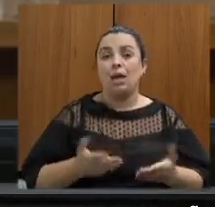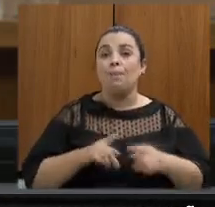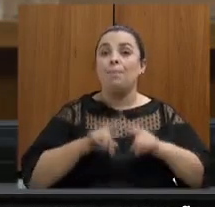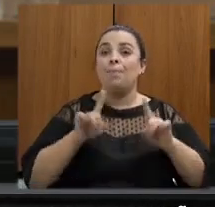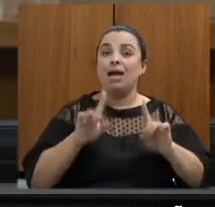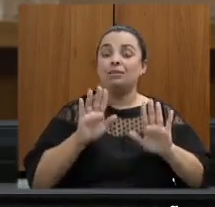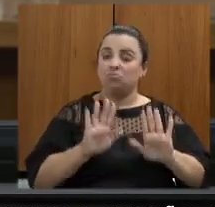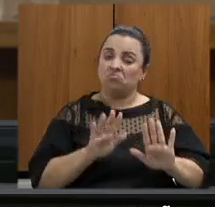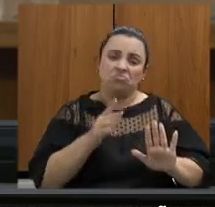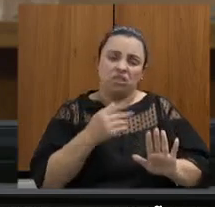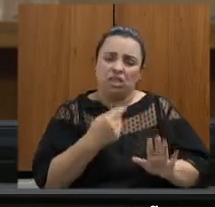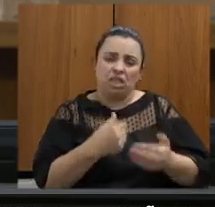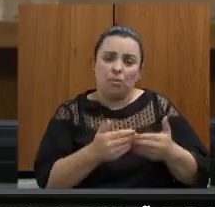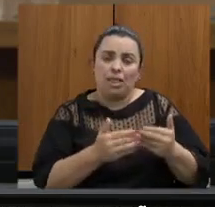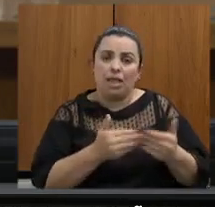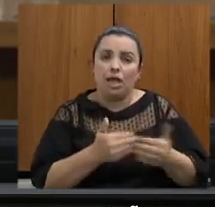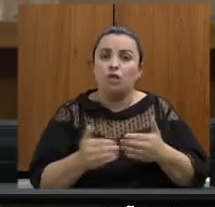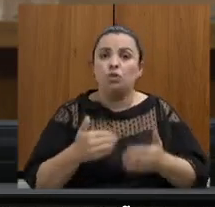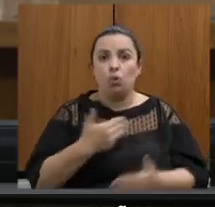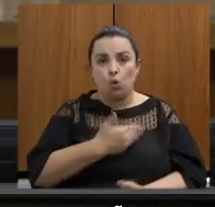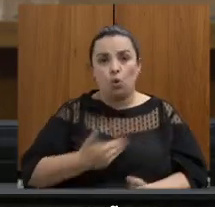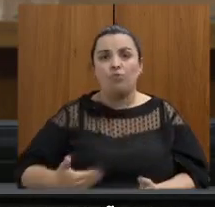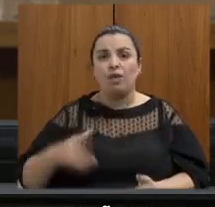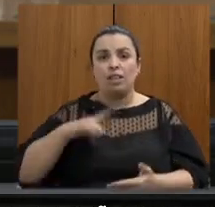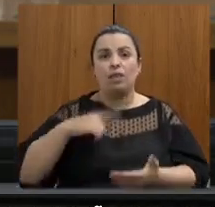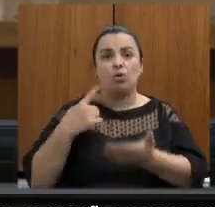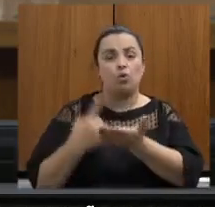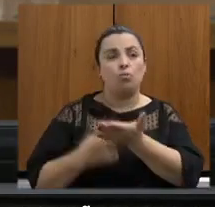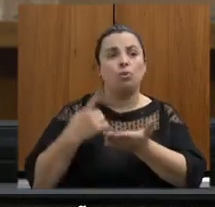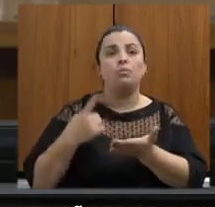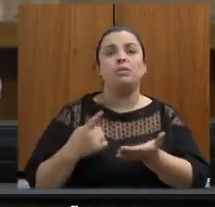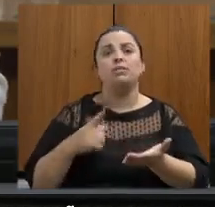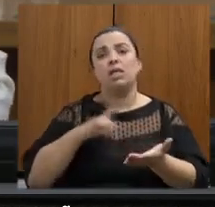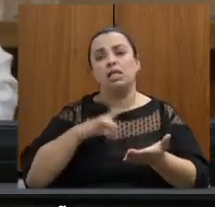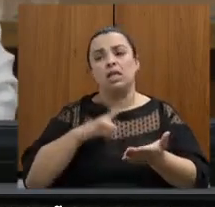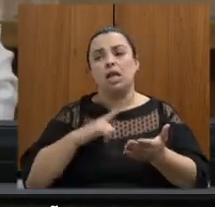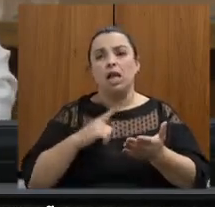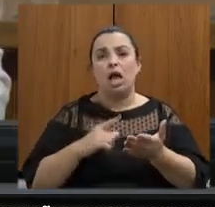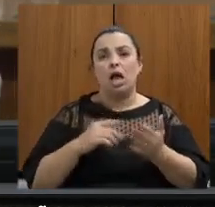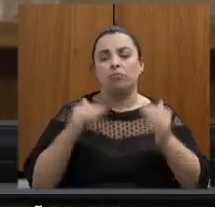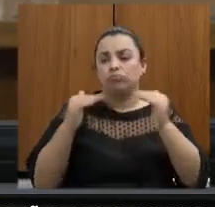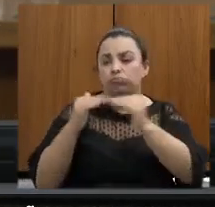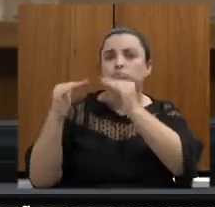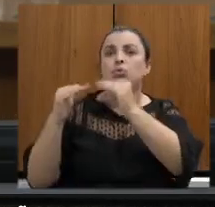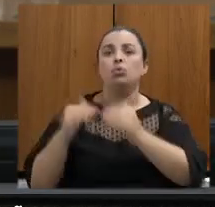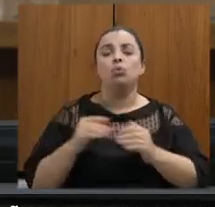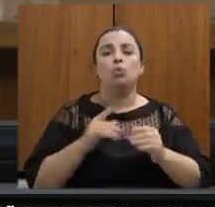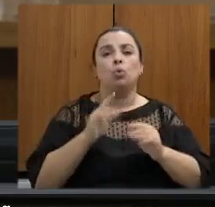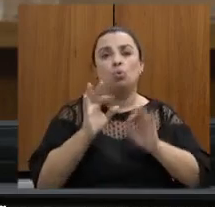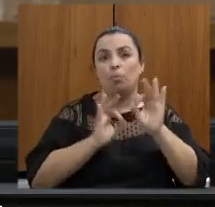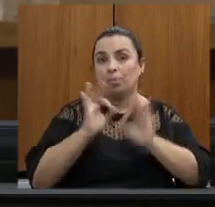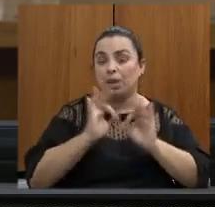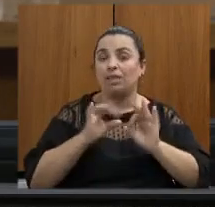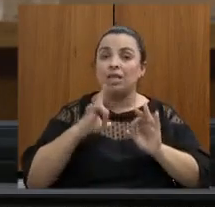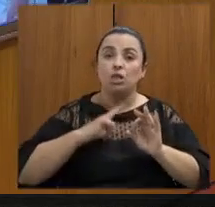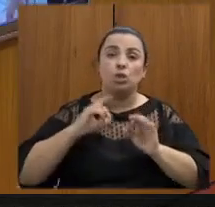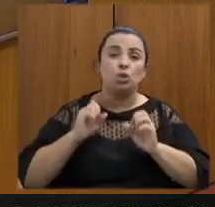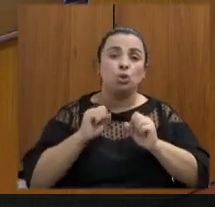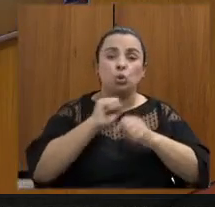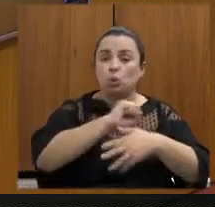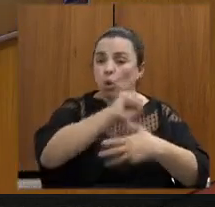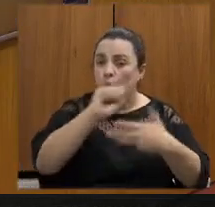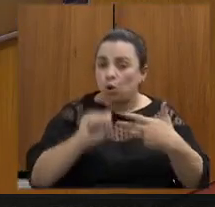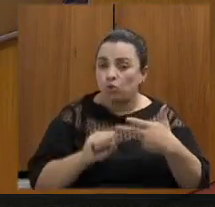governo de fazer a compra a comissão de compatibilização do plano que contaram com a participação de todos os poderes é